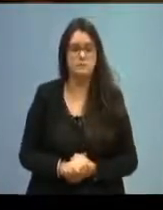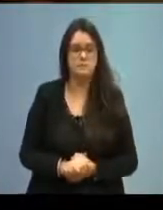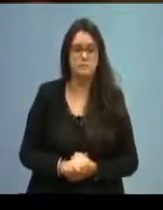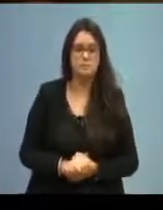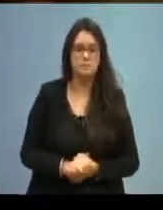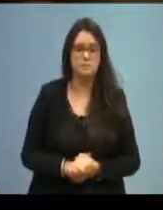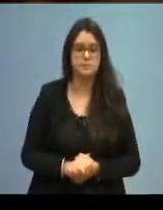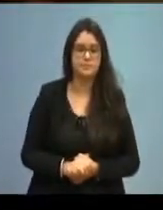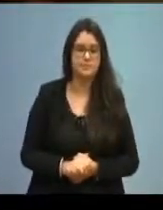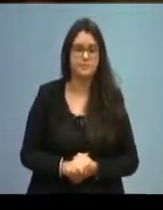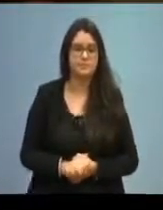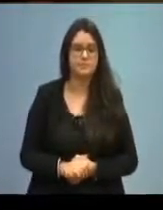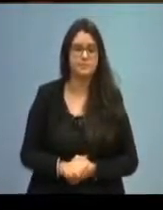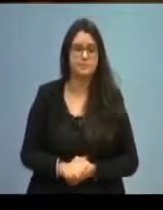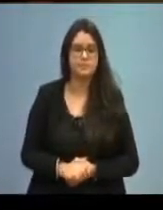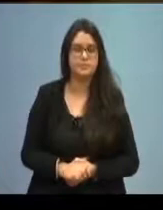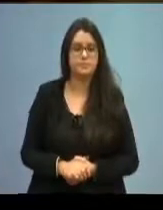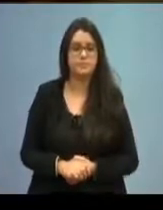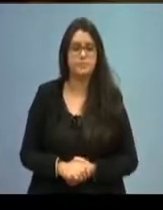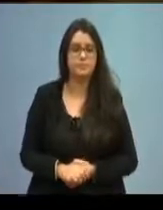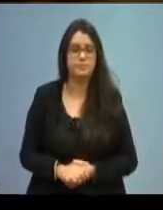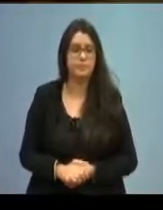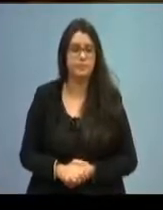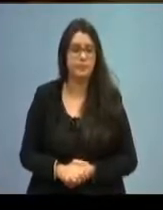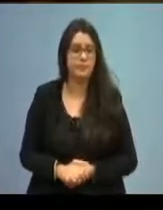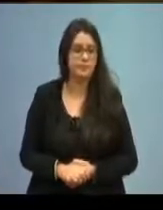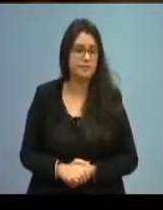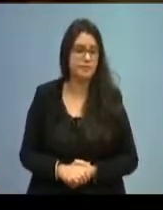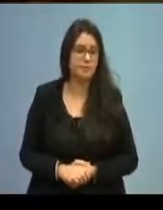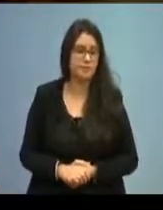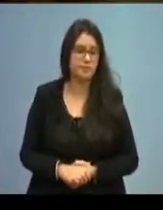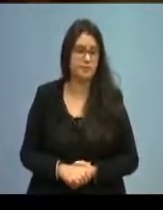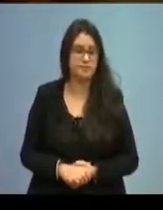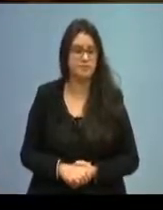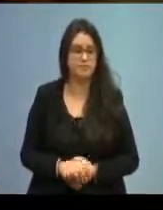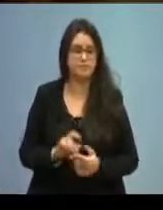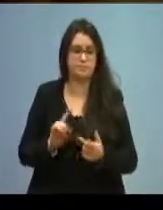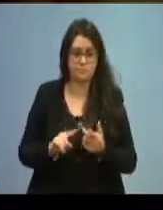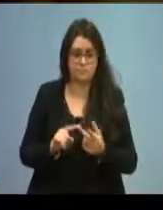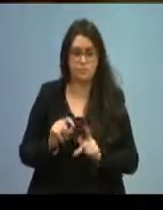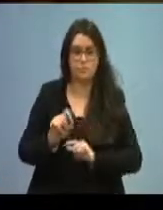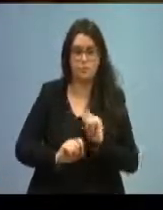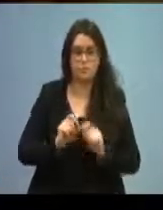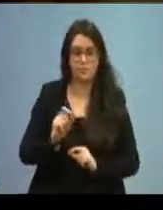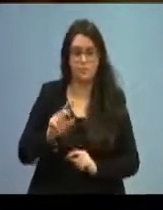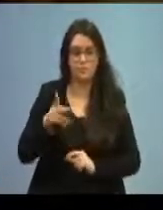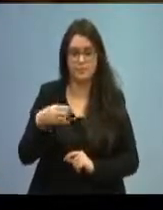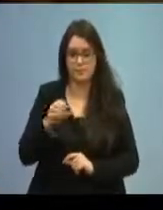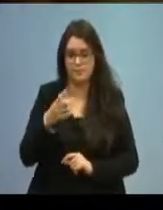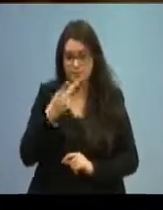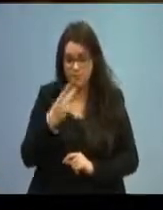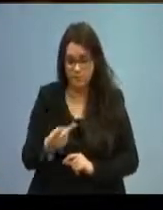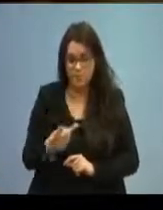cidade, central. O segundo é o que foi colocado, inclusive, pelo vereador Pedrão. A gente tem um problema,